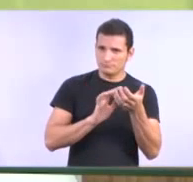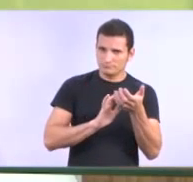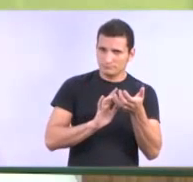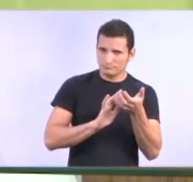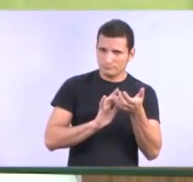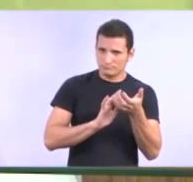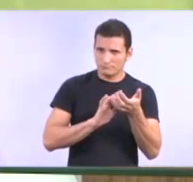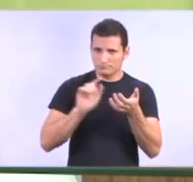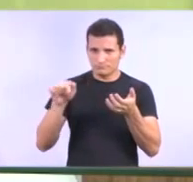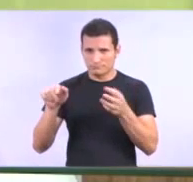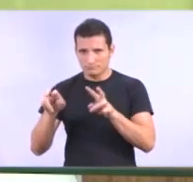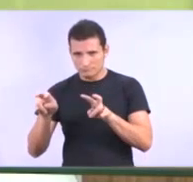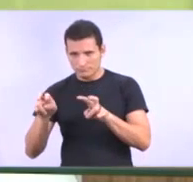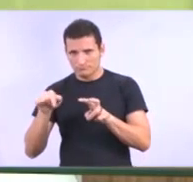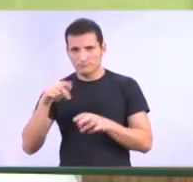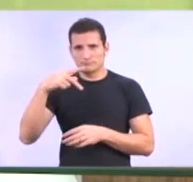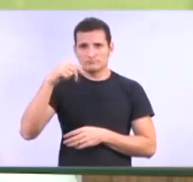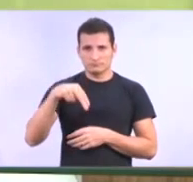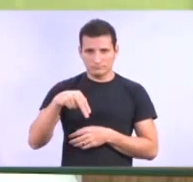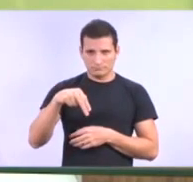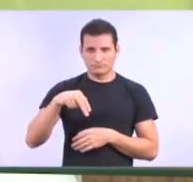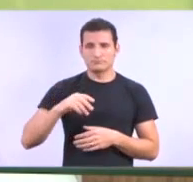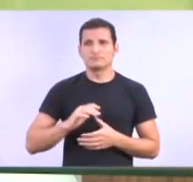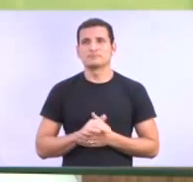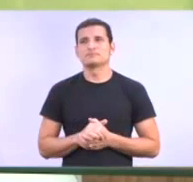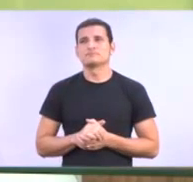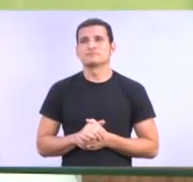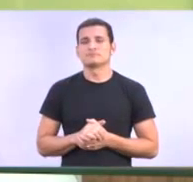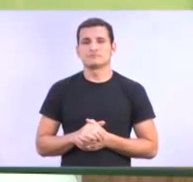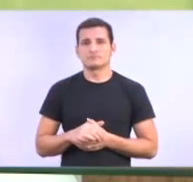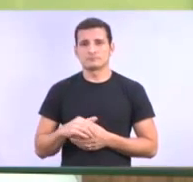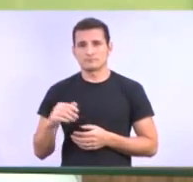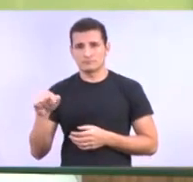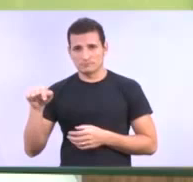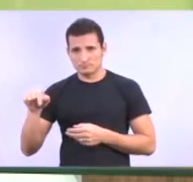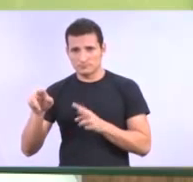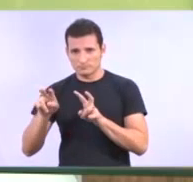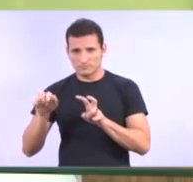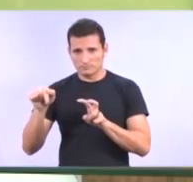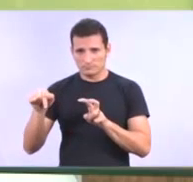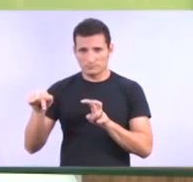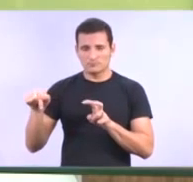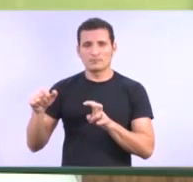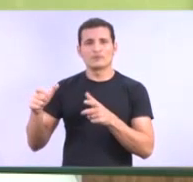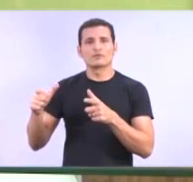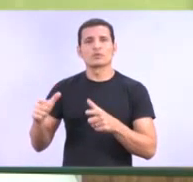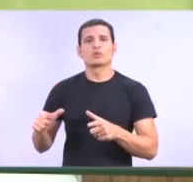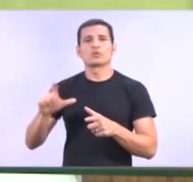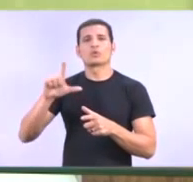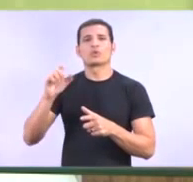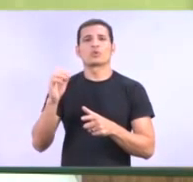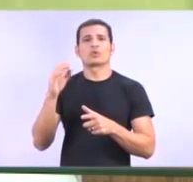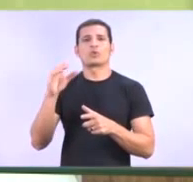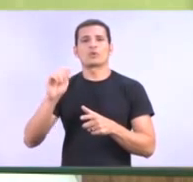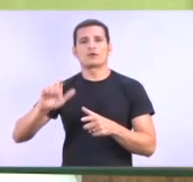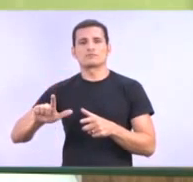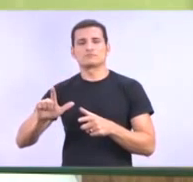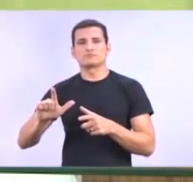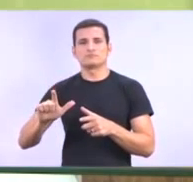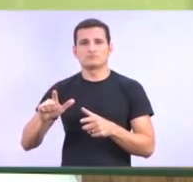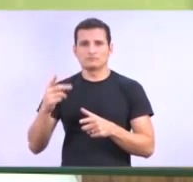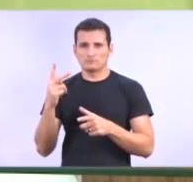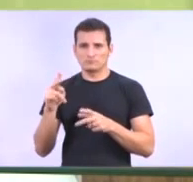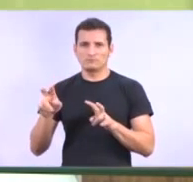Isso é uma rede pessoal, uma PAN, ok? Do seu computador, você tem uma rede local, certo? Então, o seu